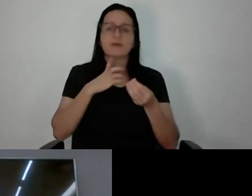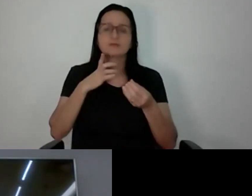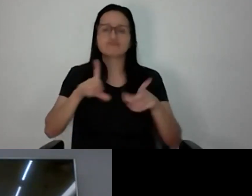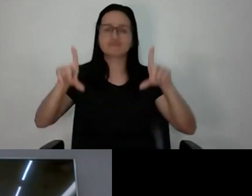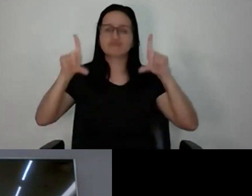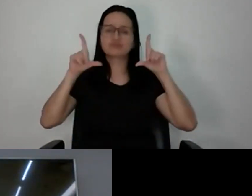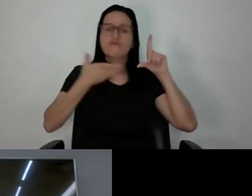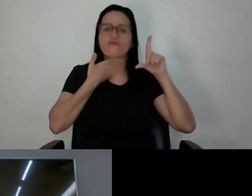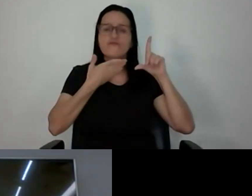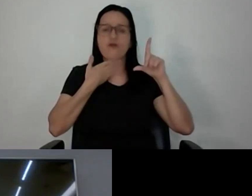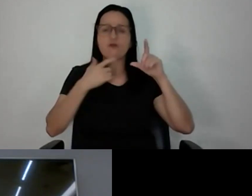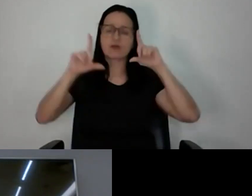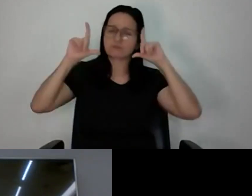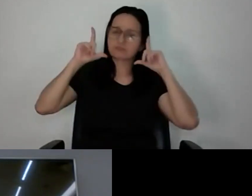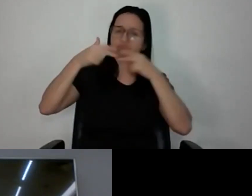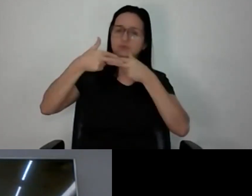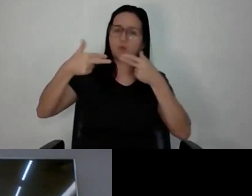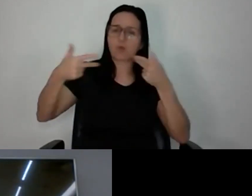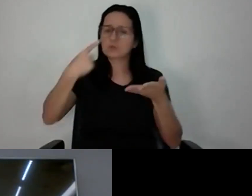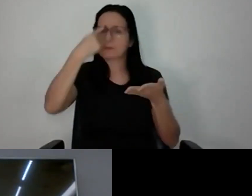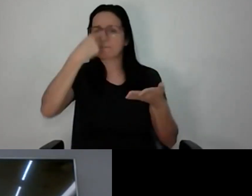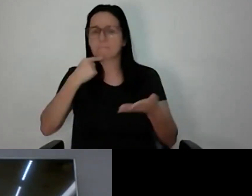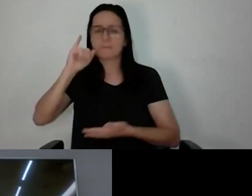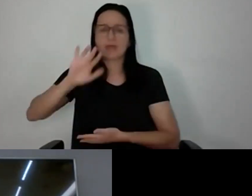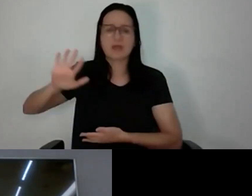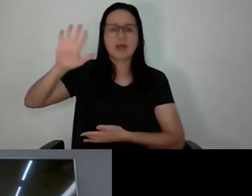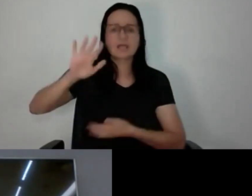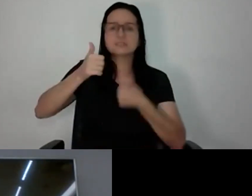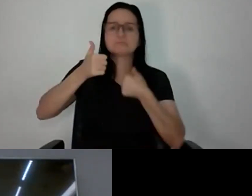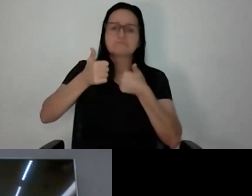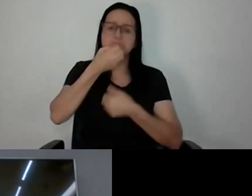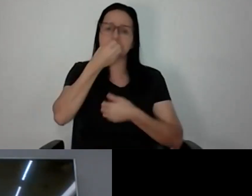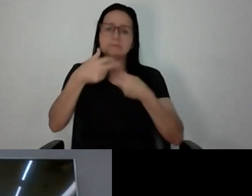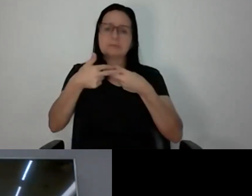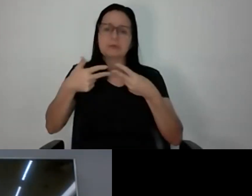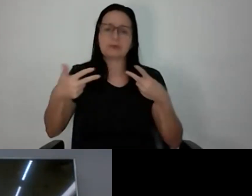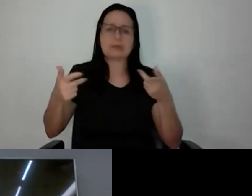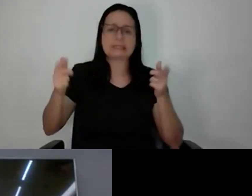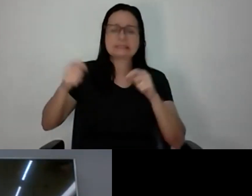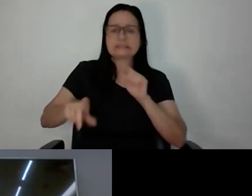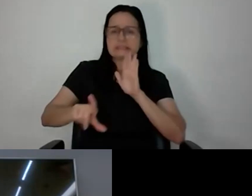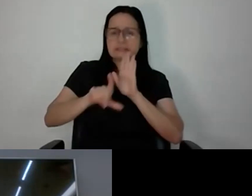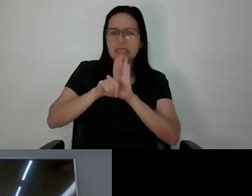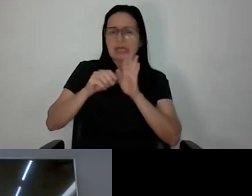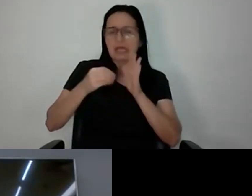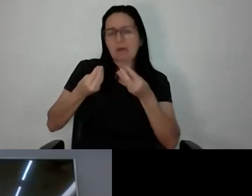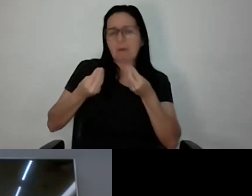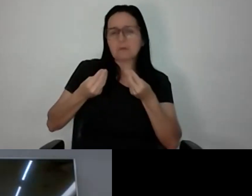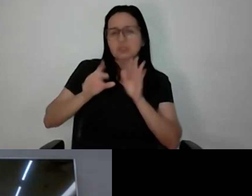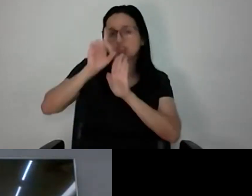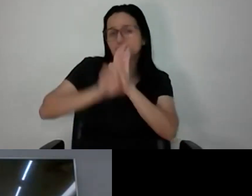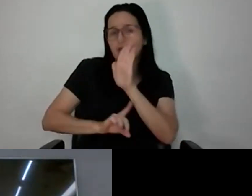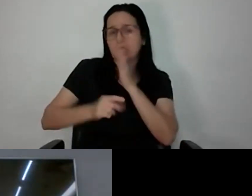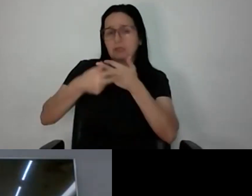das sucessões, a voz e a imagem são bens, pode haver detenção desse direito. Outros, como o Fernando